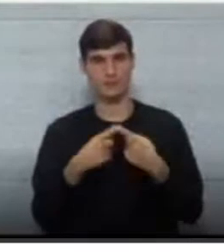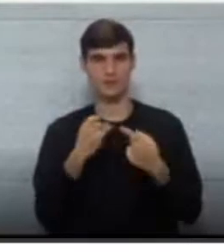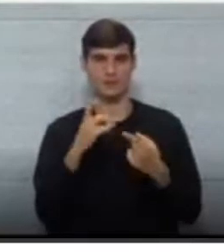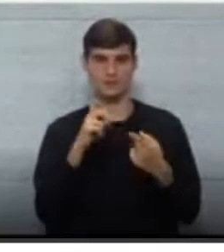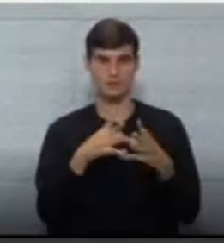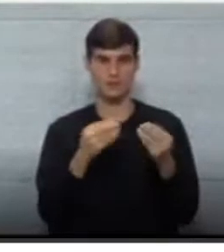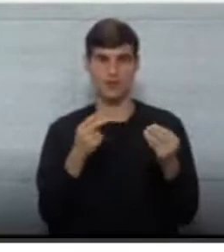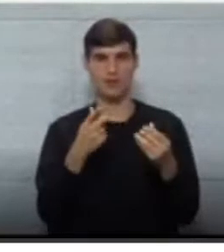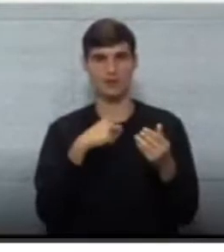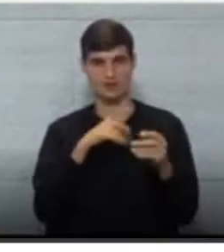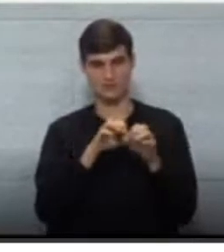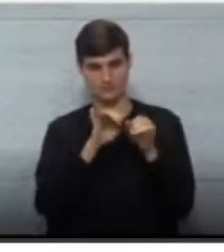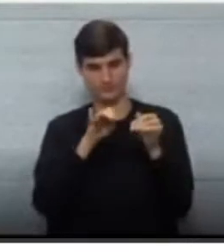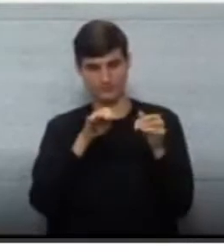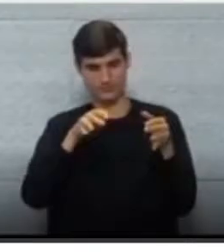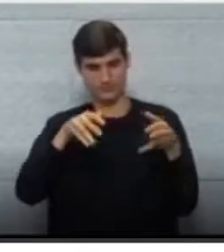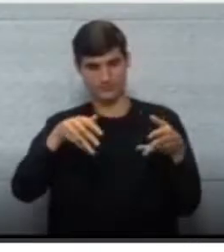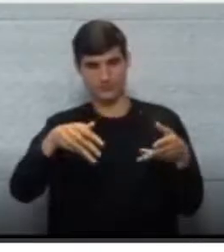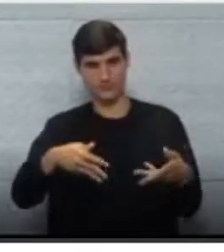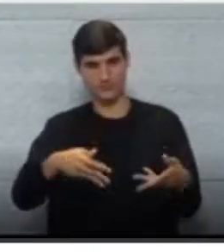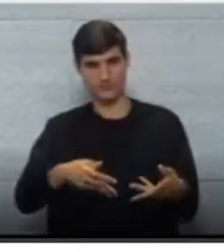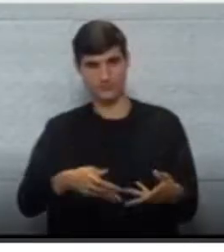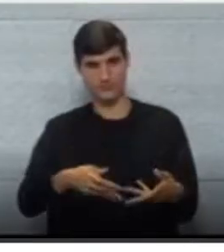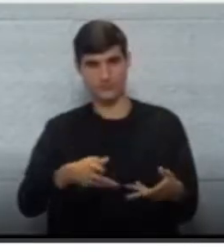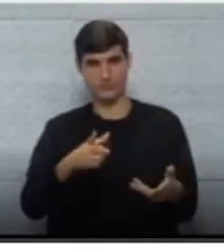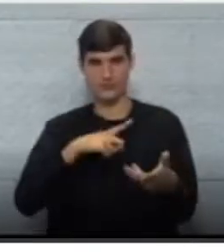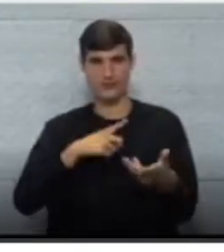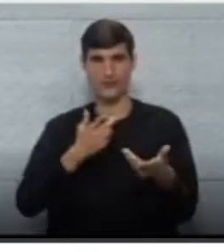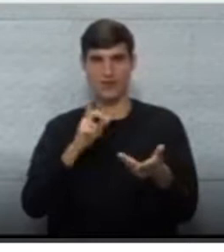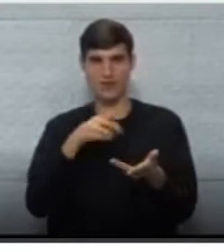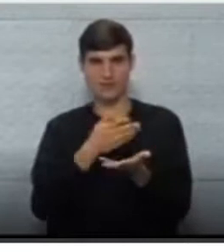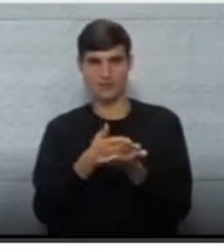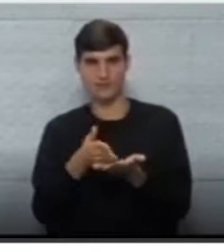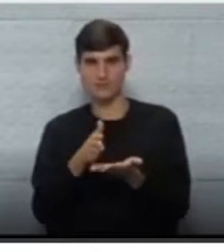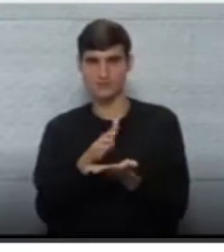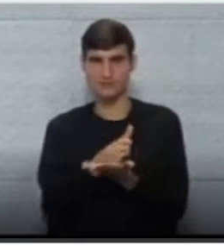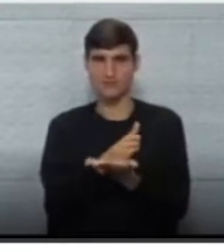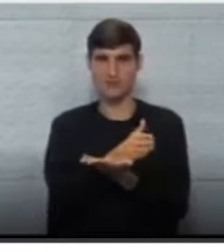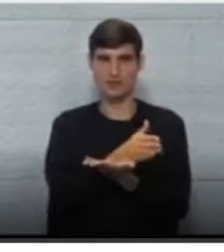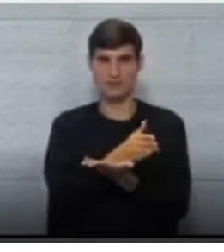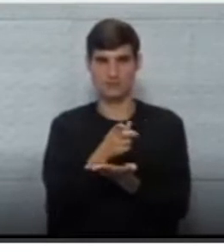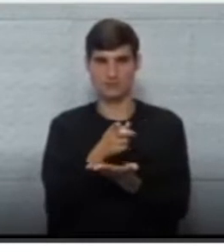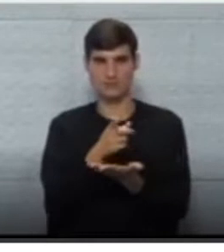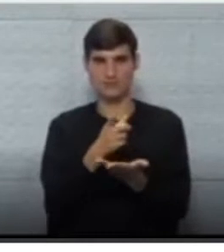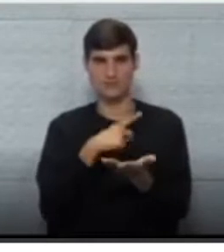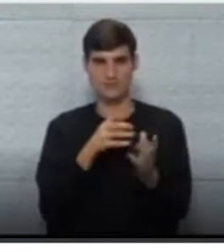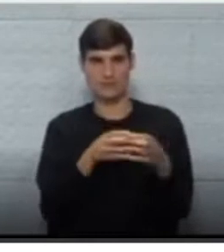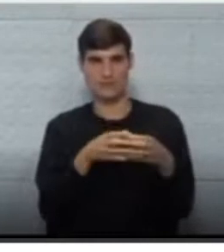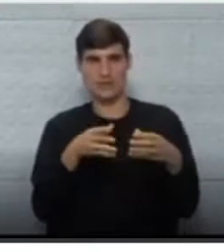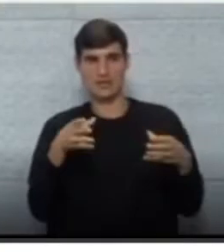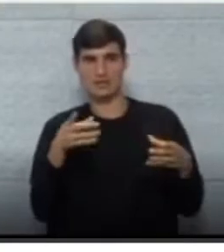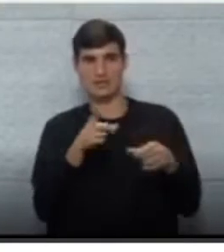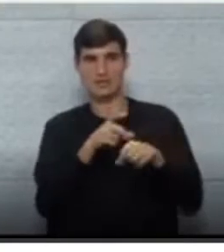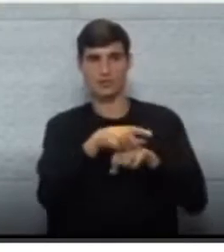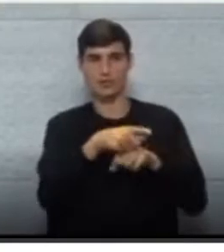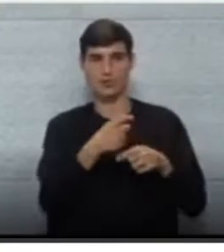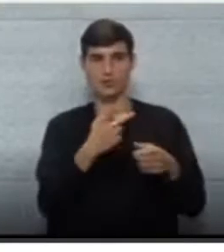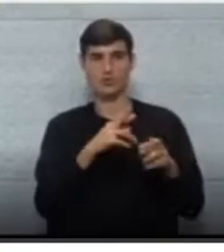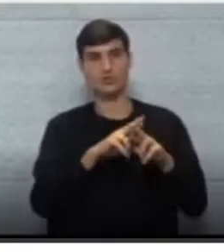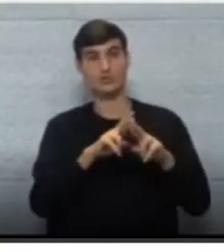ali em cima e, portanto, pode ter uma separação ou um crescimento irregular dessas colônias para fazer a